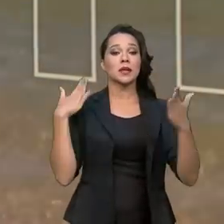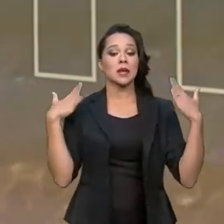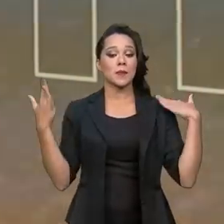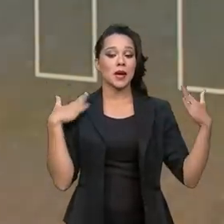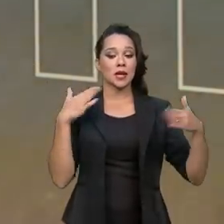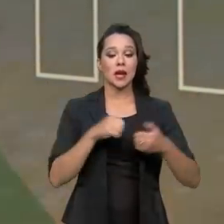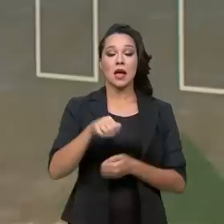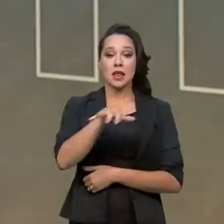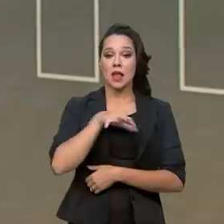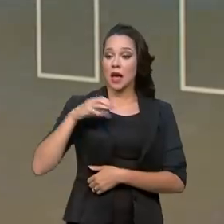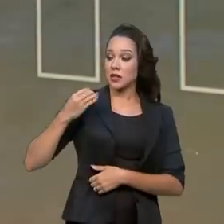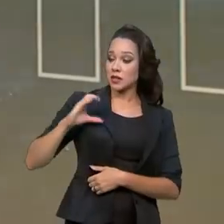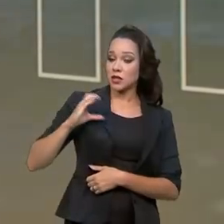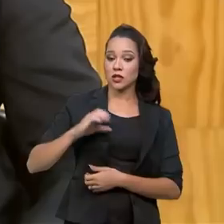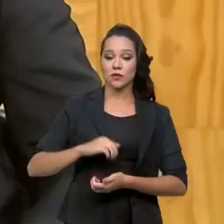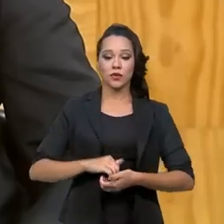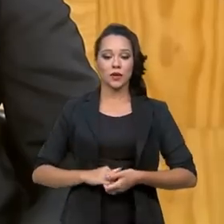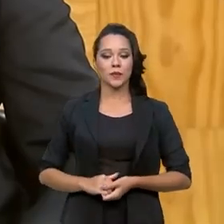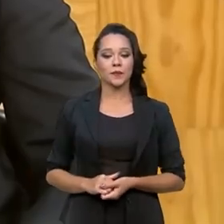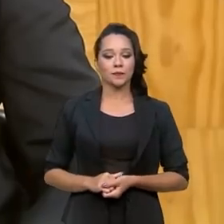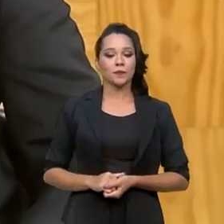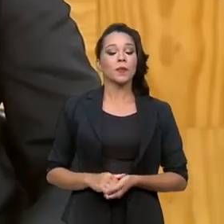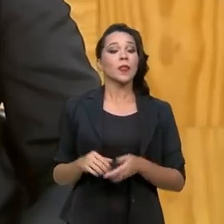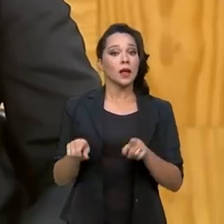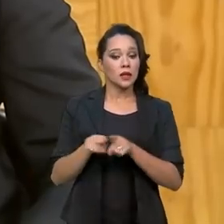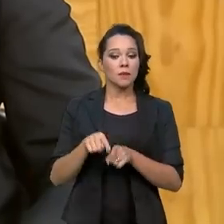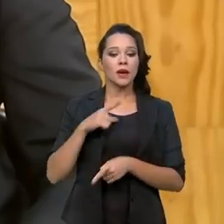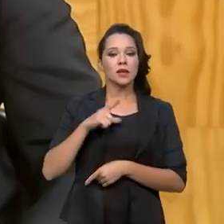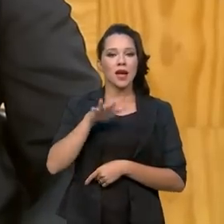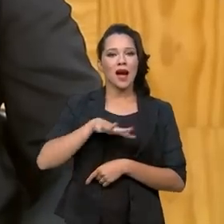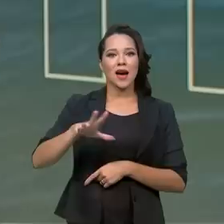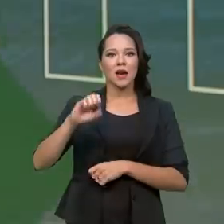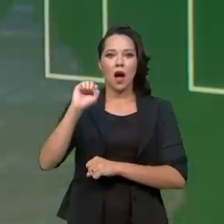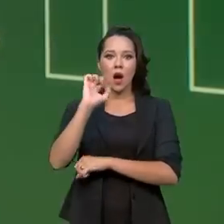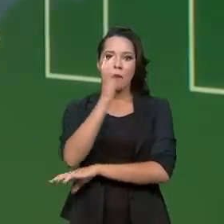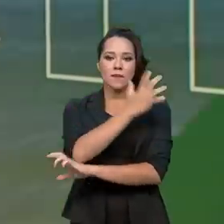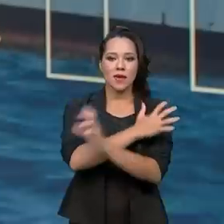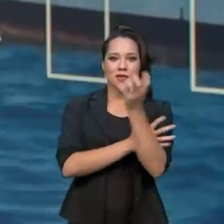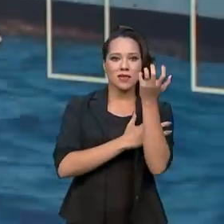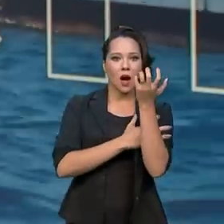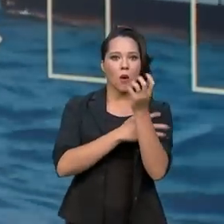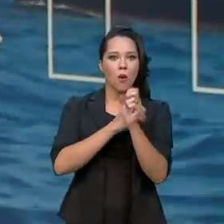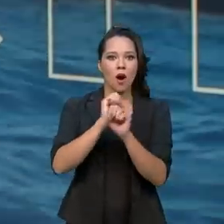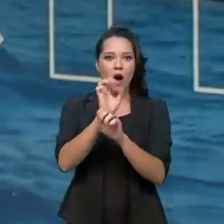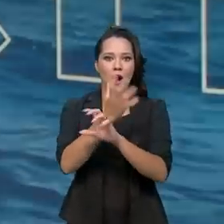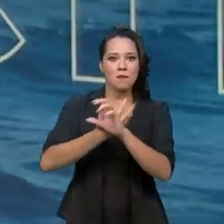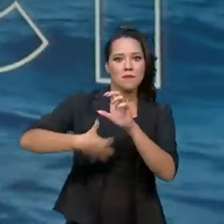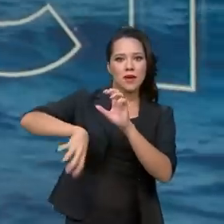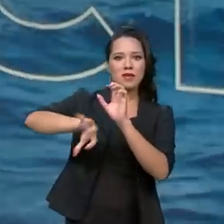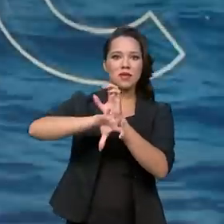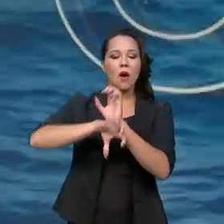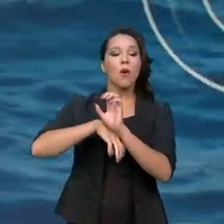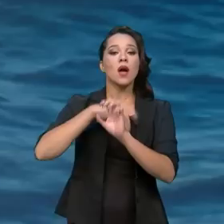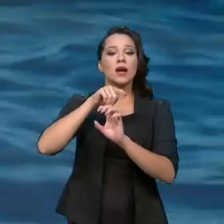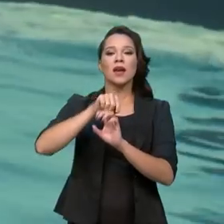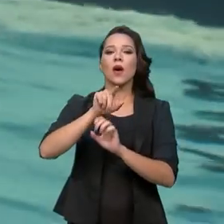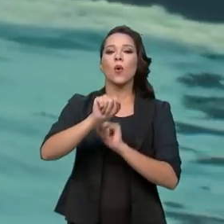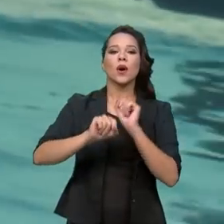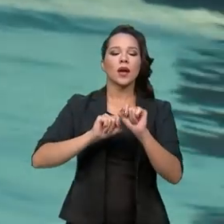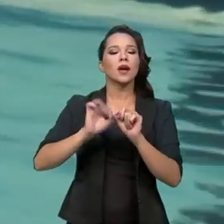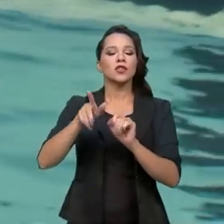no campo científico. Existe a questão ambiental, que vai além da questão legal